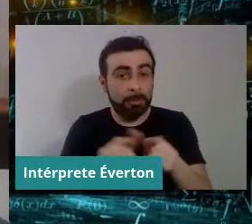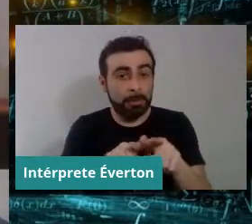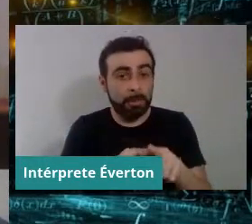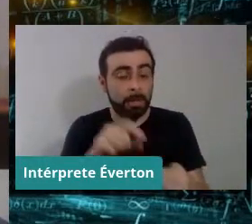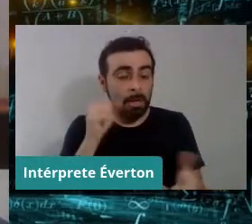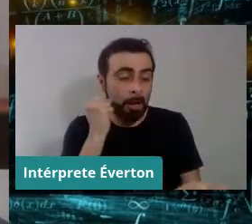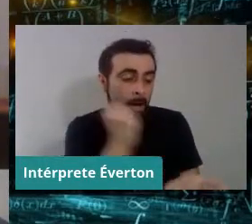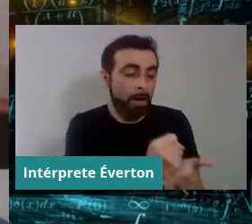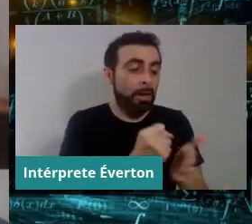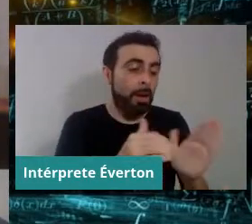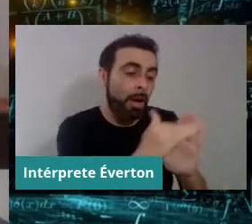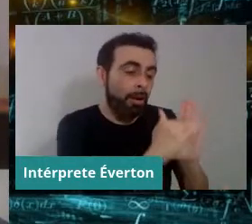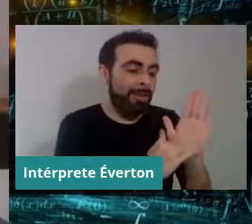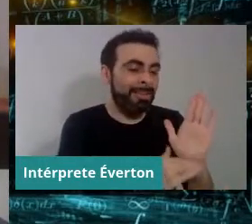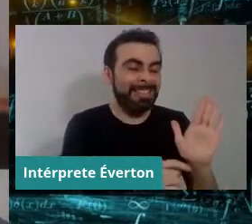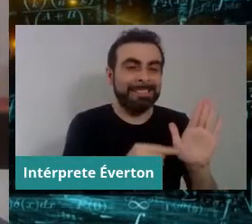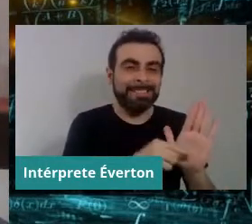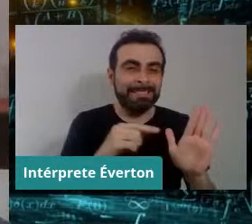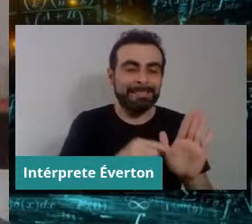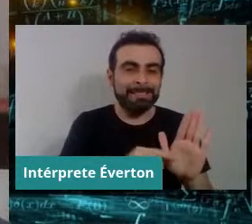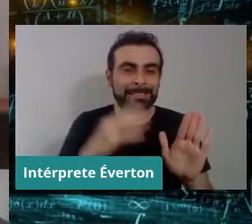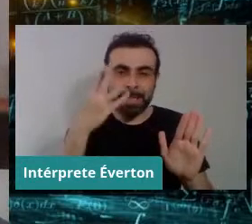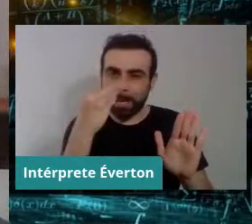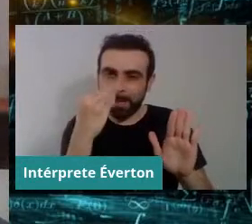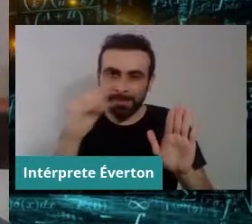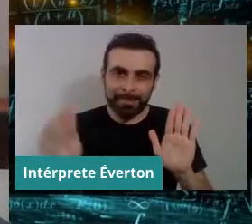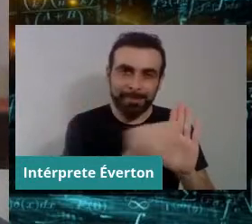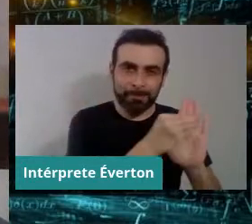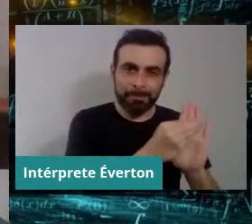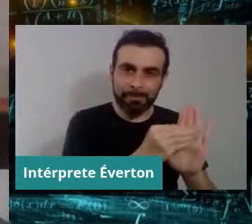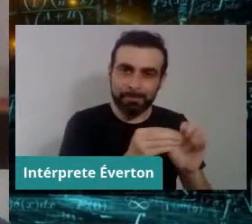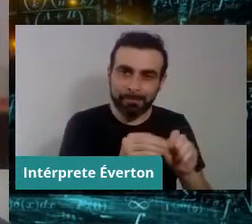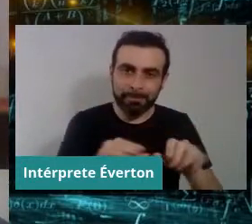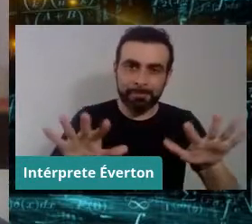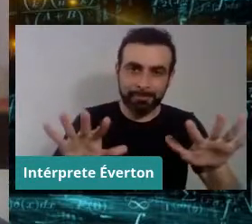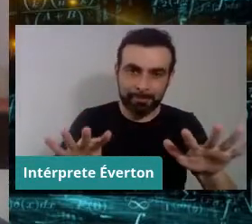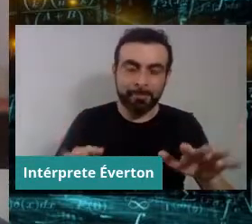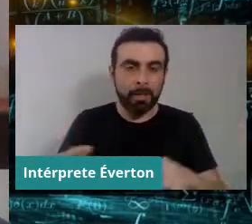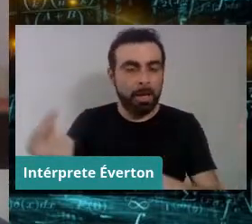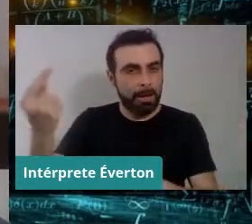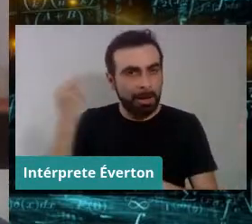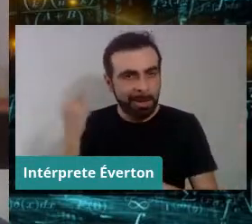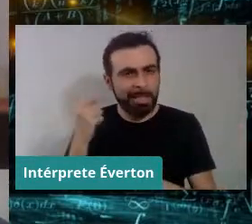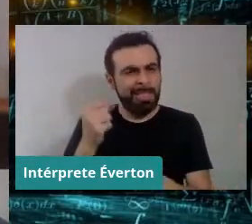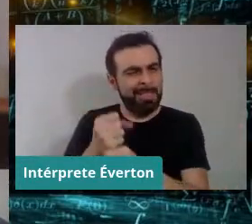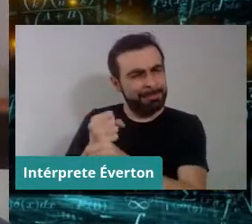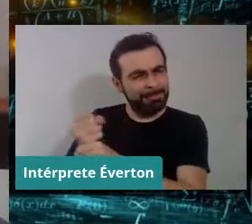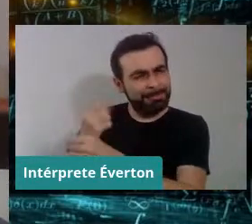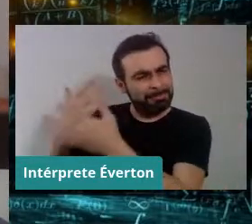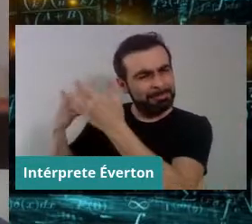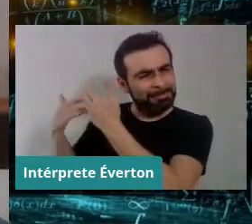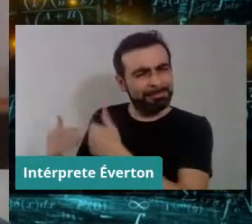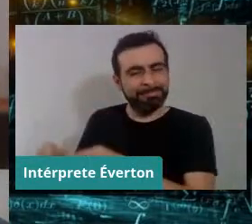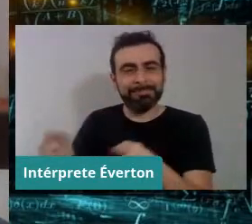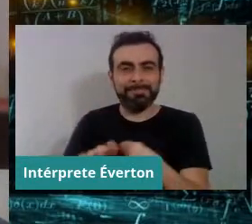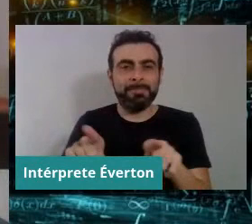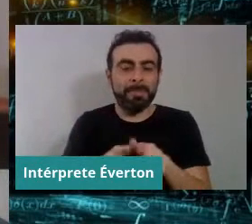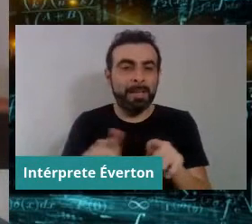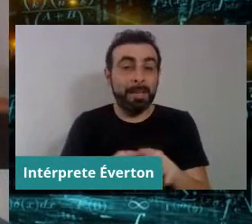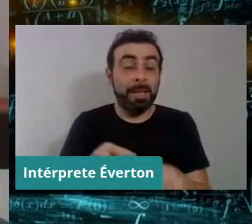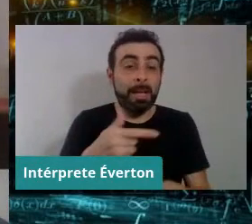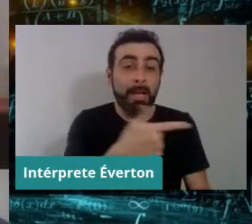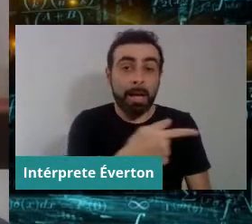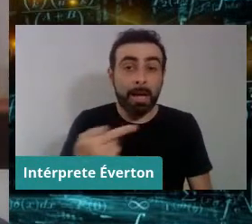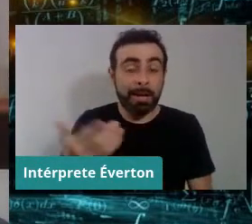momentos com fotos da época, inclusive fotos das primeiras semanas